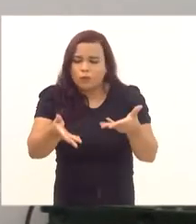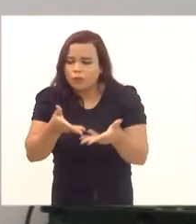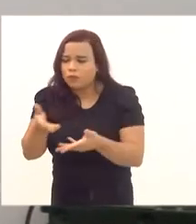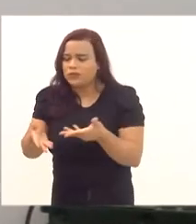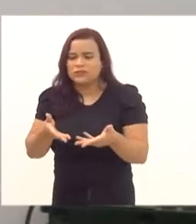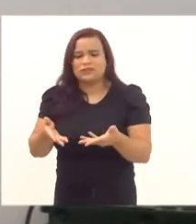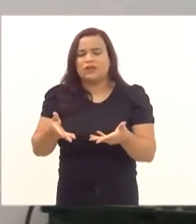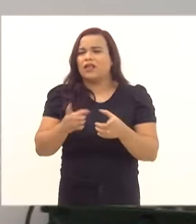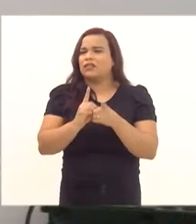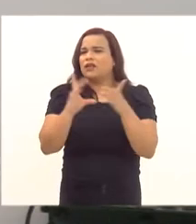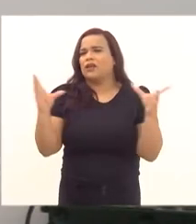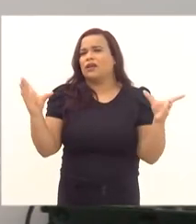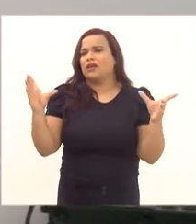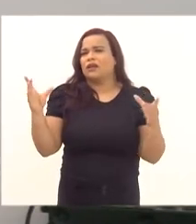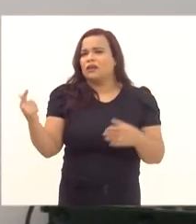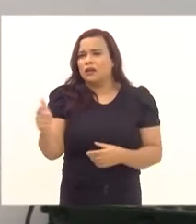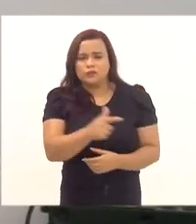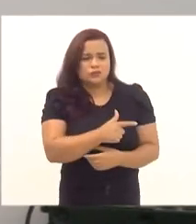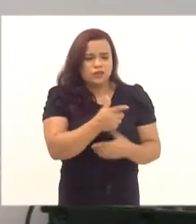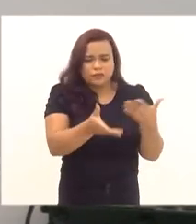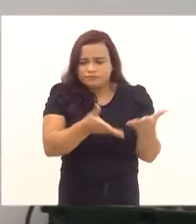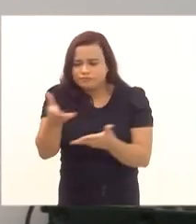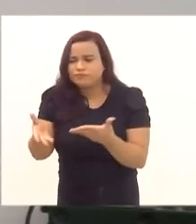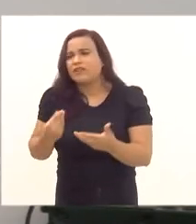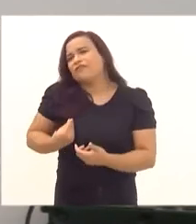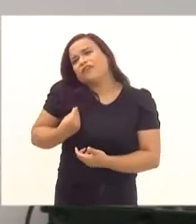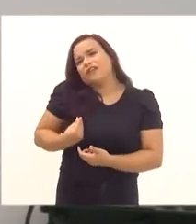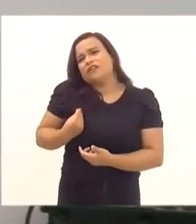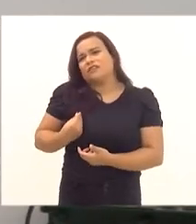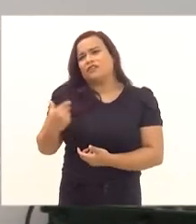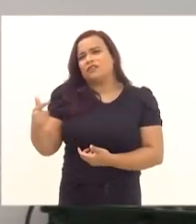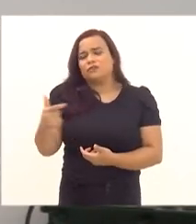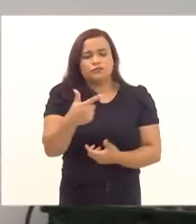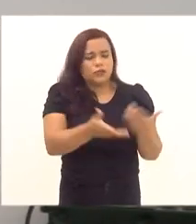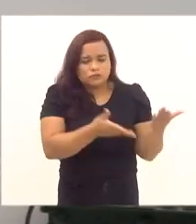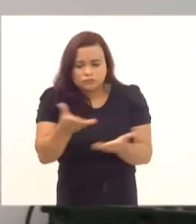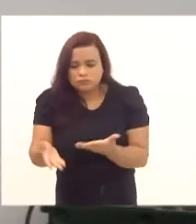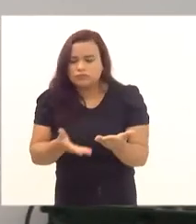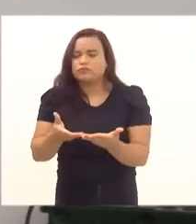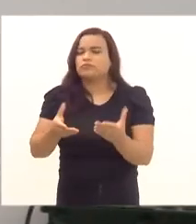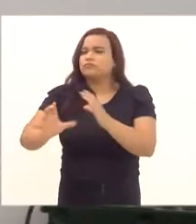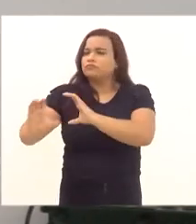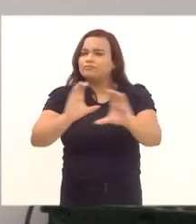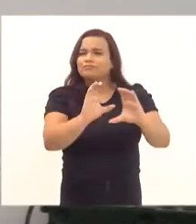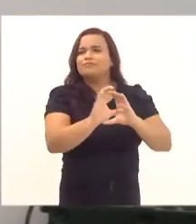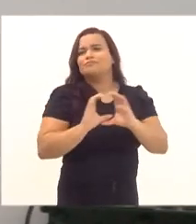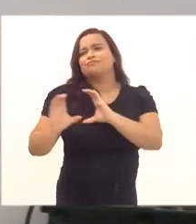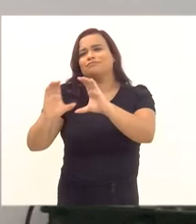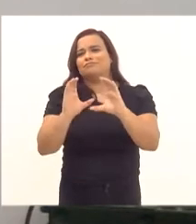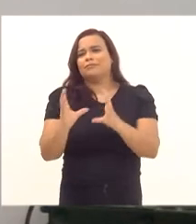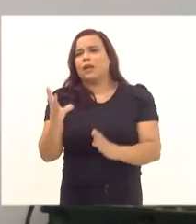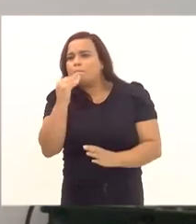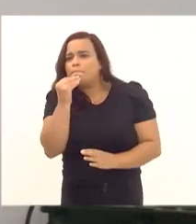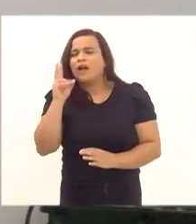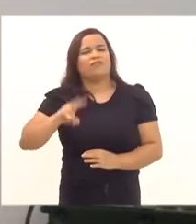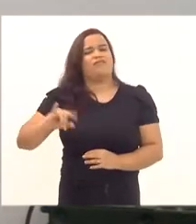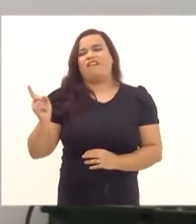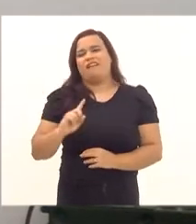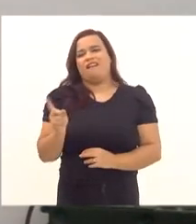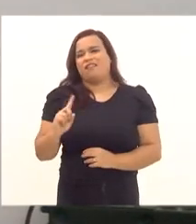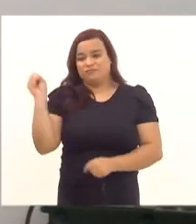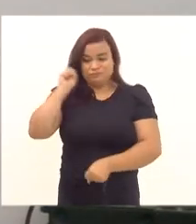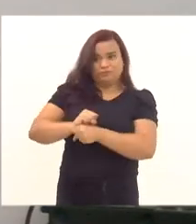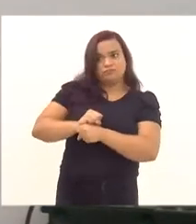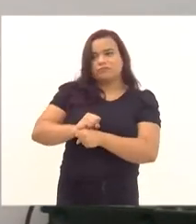apreço as vidas e não tem apreço a comunicação que não nos calarão não nos interromperam não